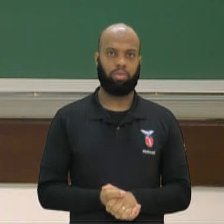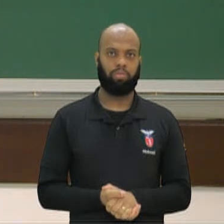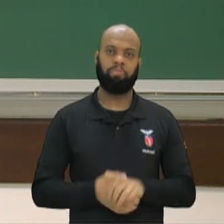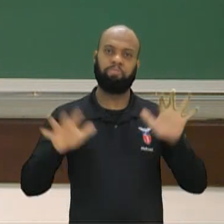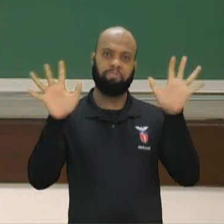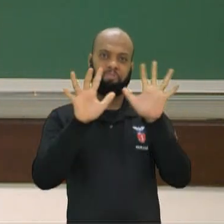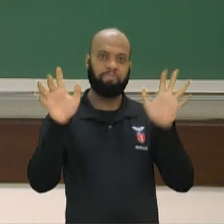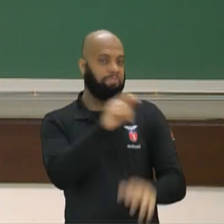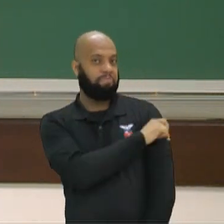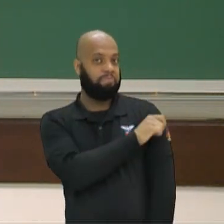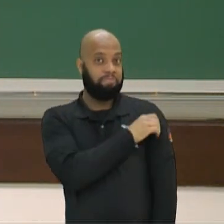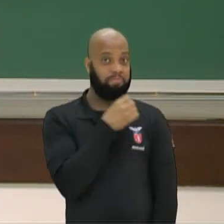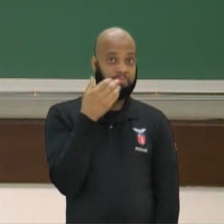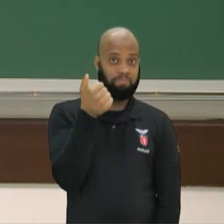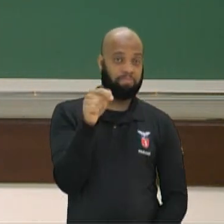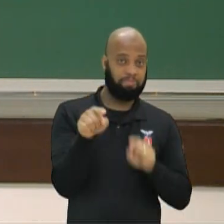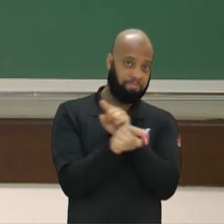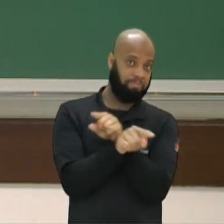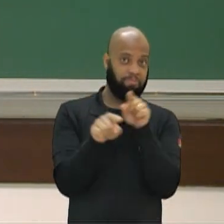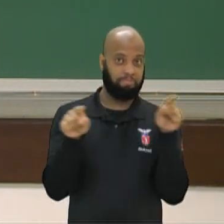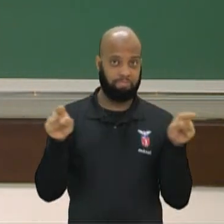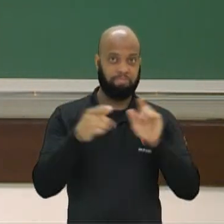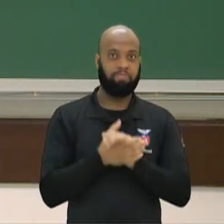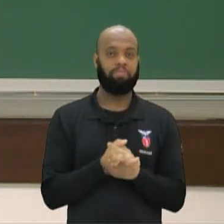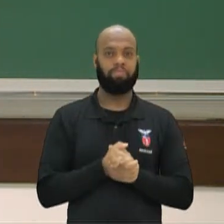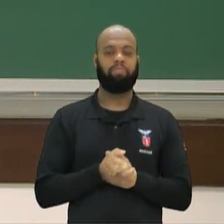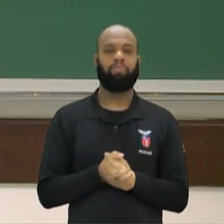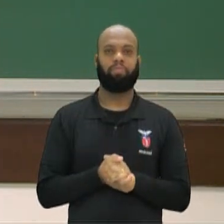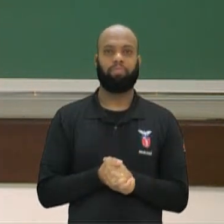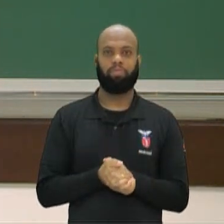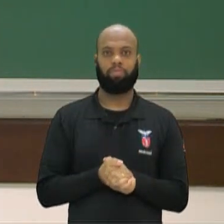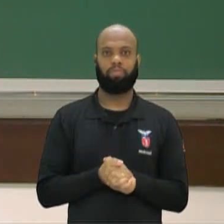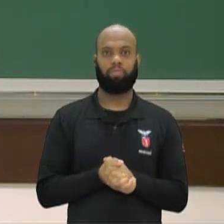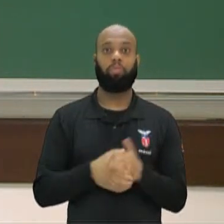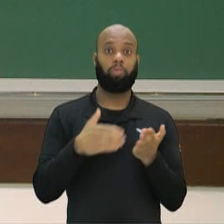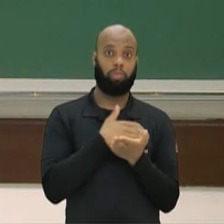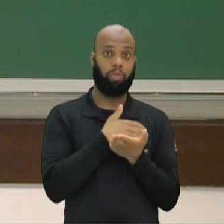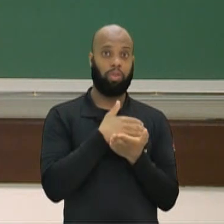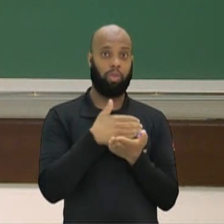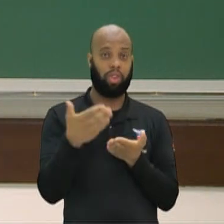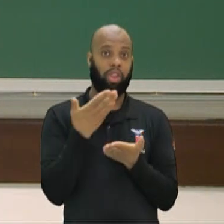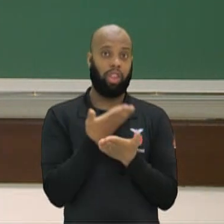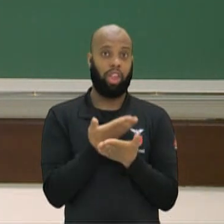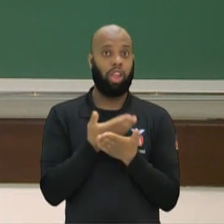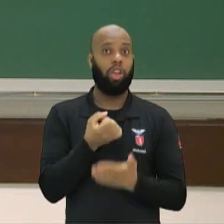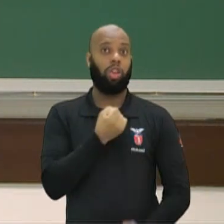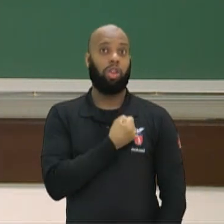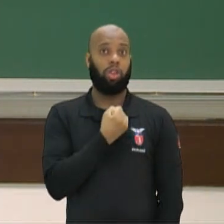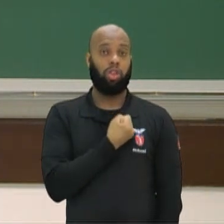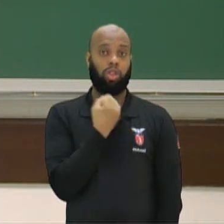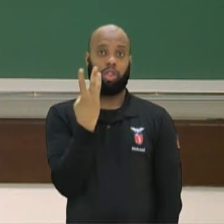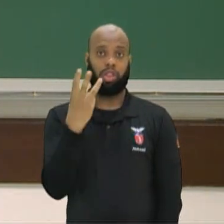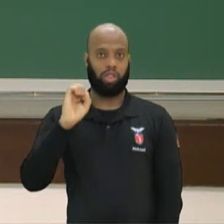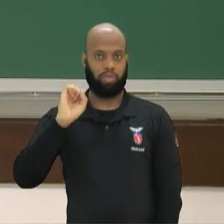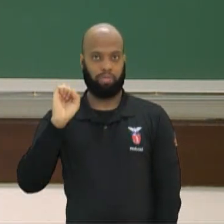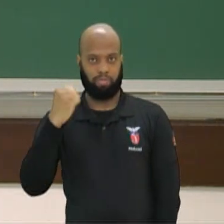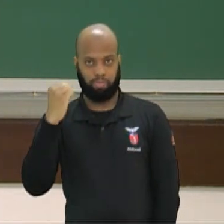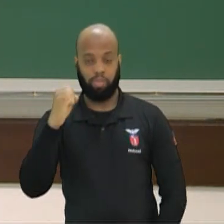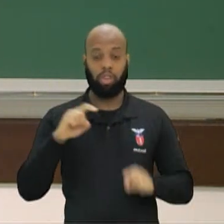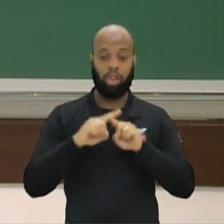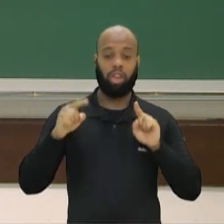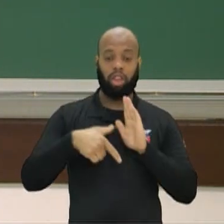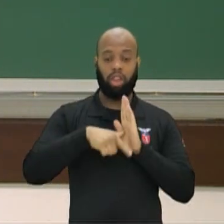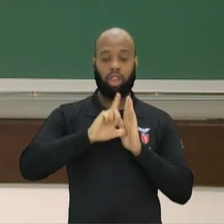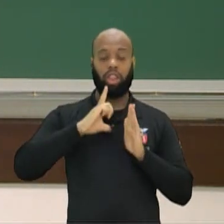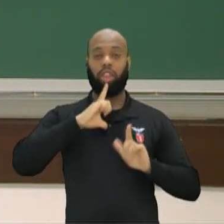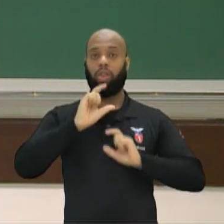Hi students, how are you? Tudo bem com vocês? Let's start our class number 38. Nós vamos começar a nossa aula de número 38, mas